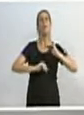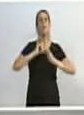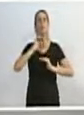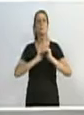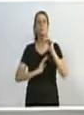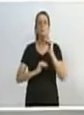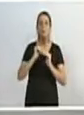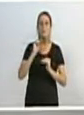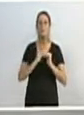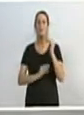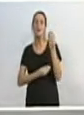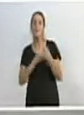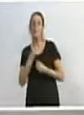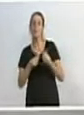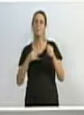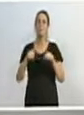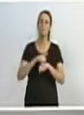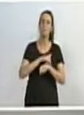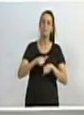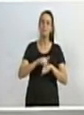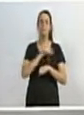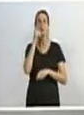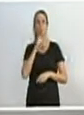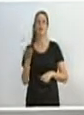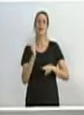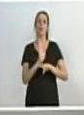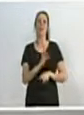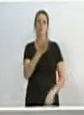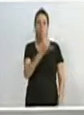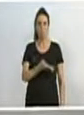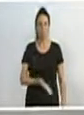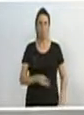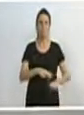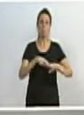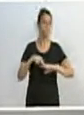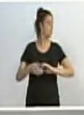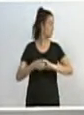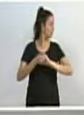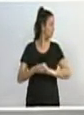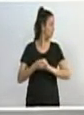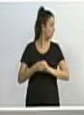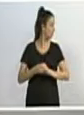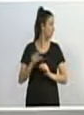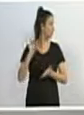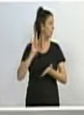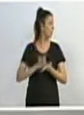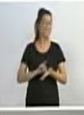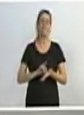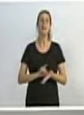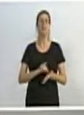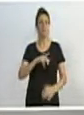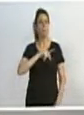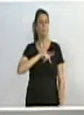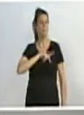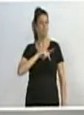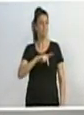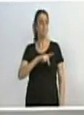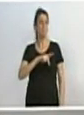atender de um modo assim, geral, bem amplo. Então eu quero parabenizar o nosso prefeito, que é